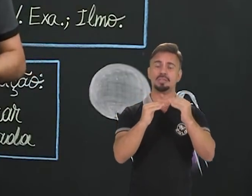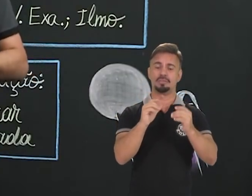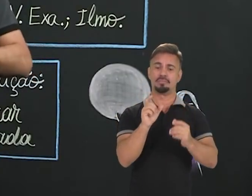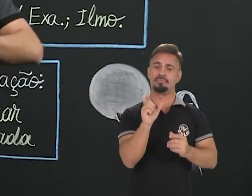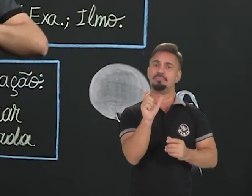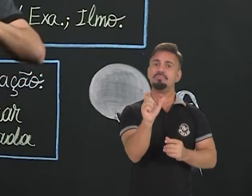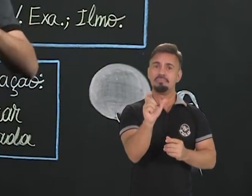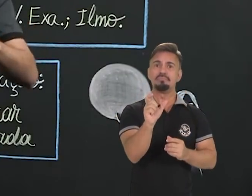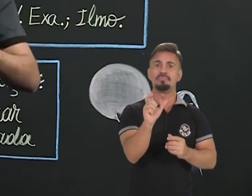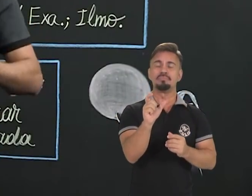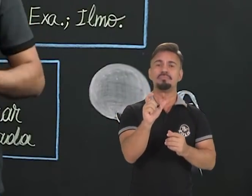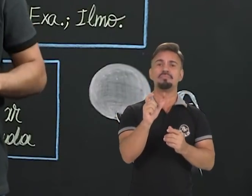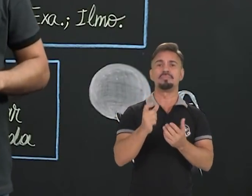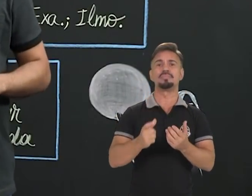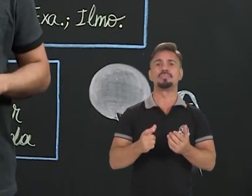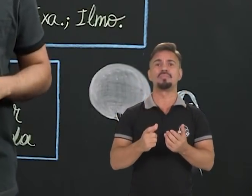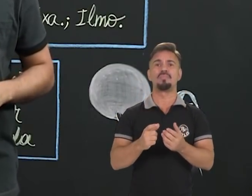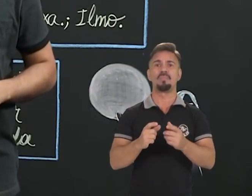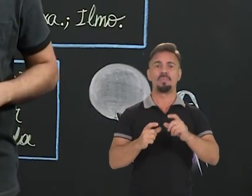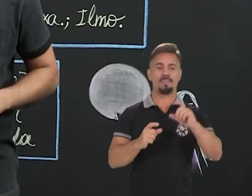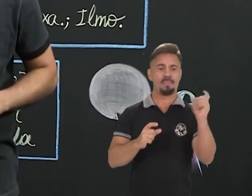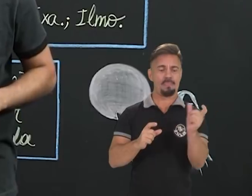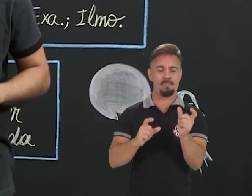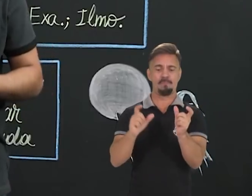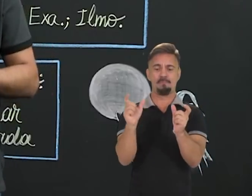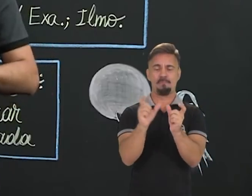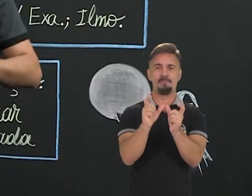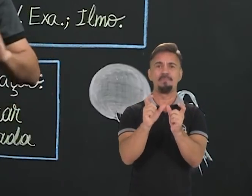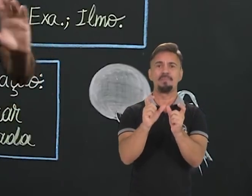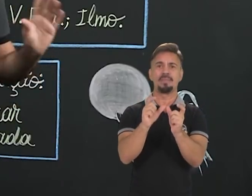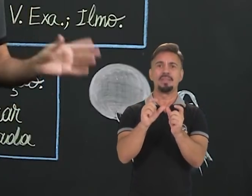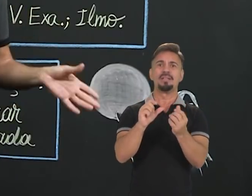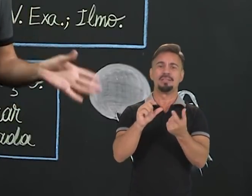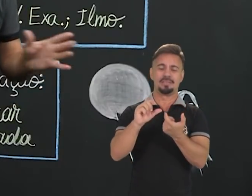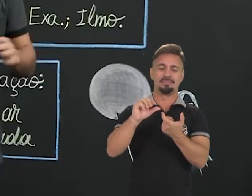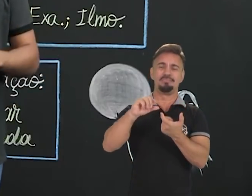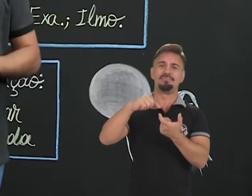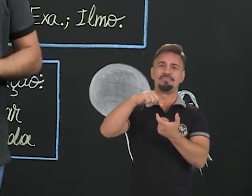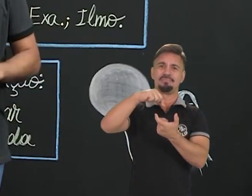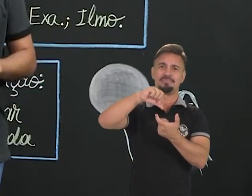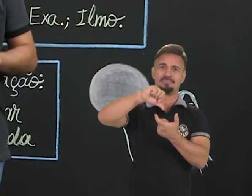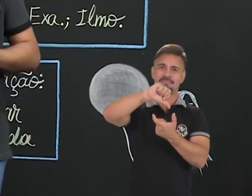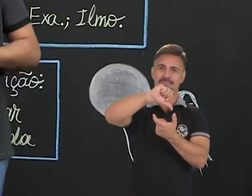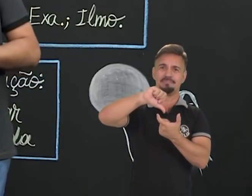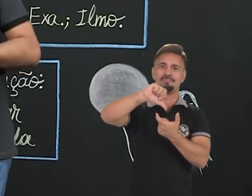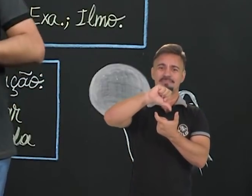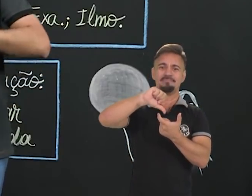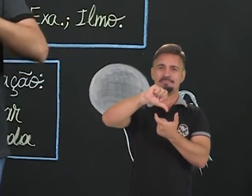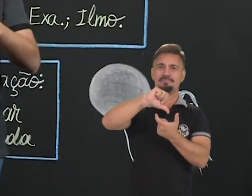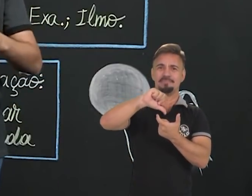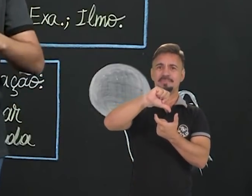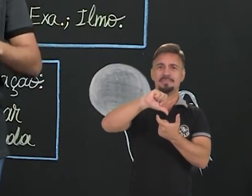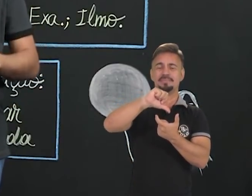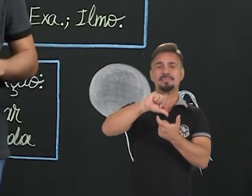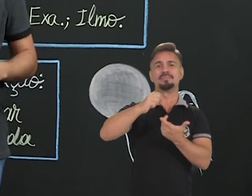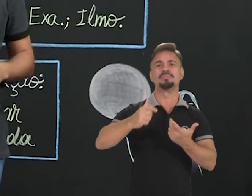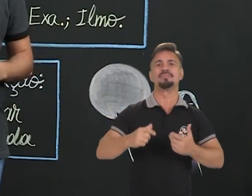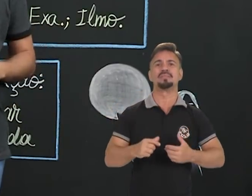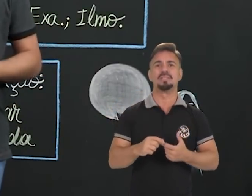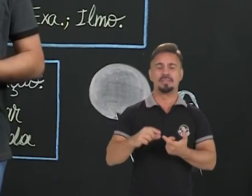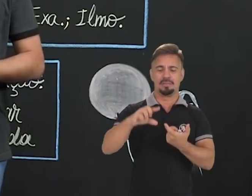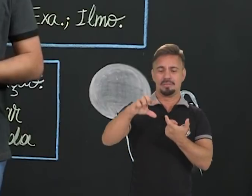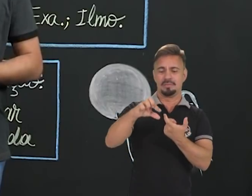processos-chave na língua são os processos de composição e de derivação, né? Aqueles processos de justaposição e aglutinação, derivação prefixal,